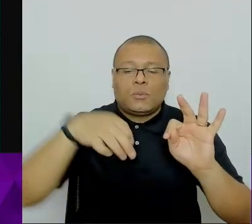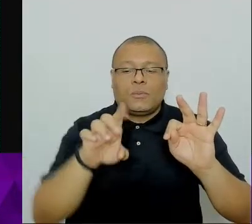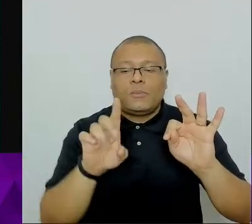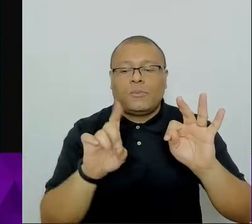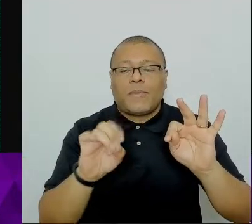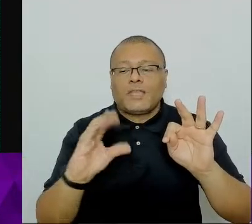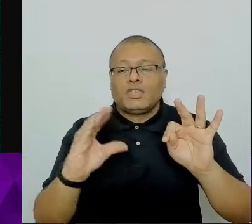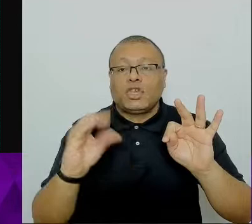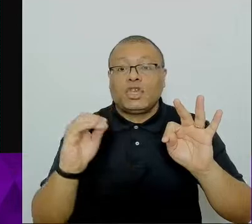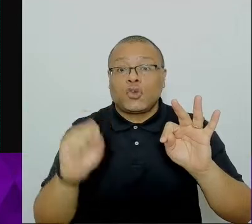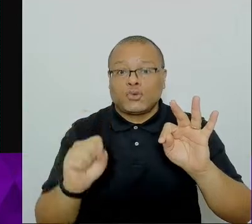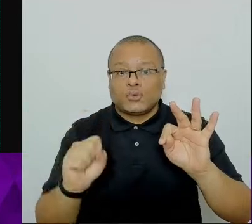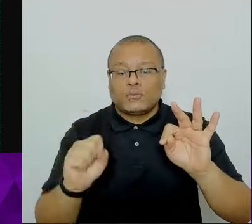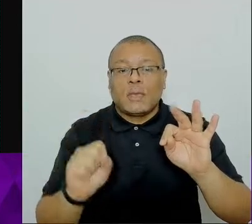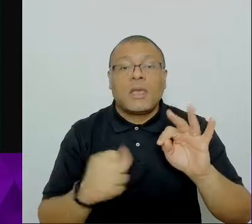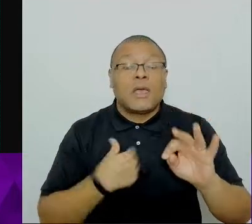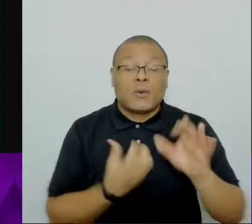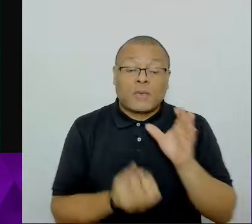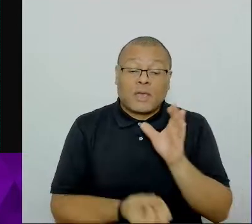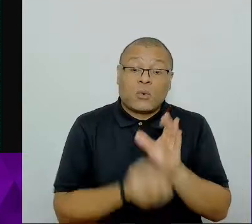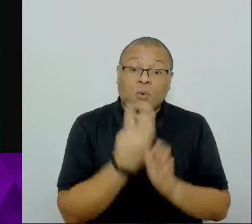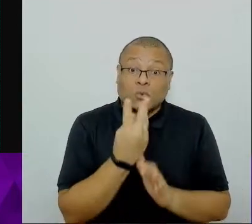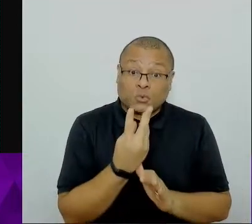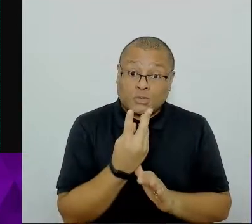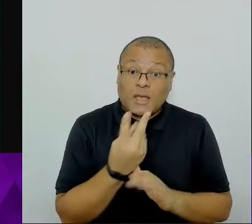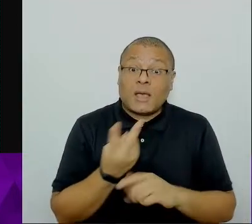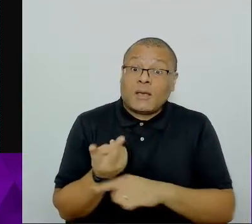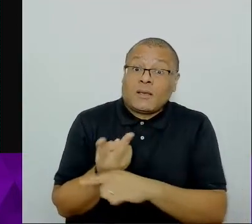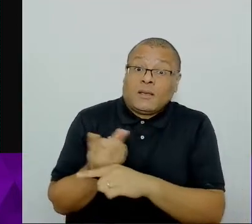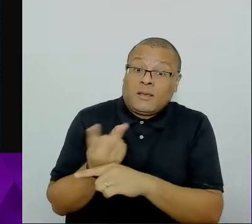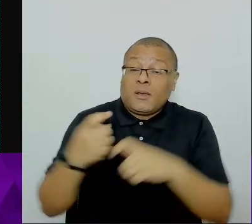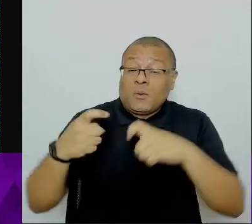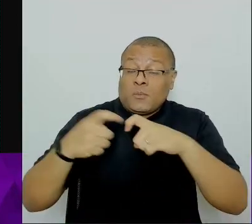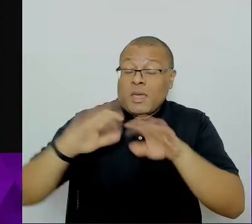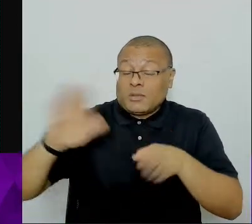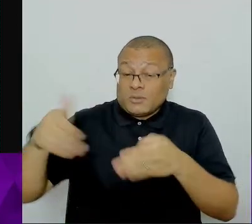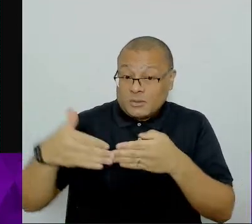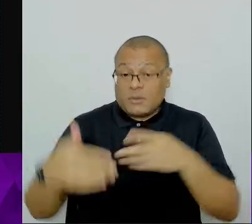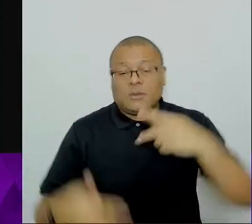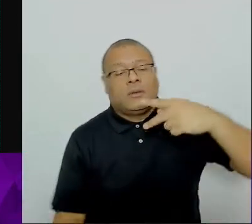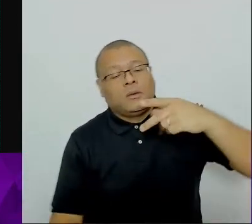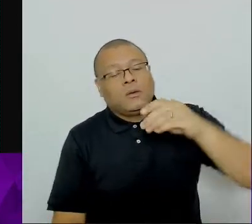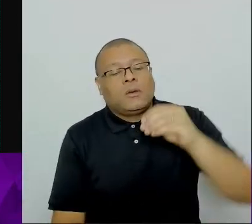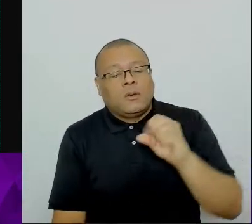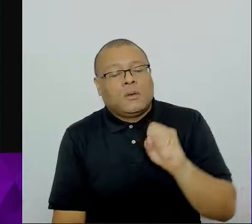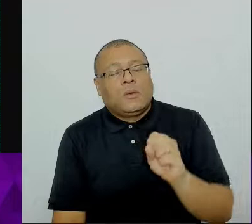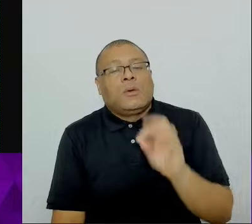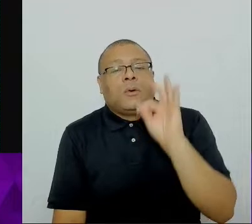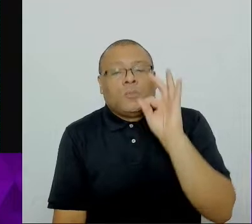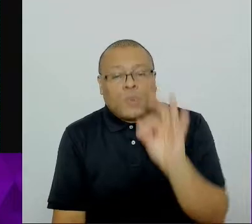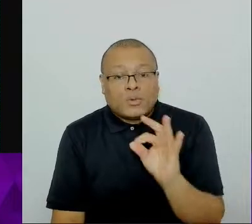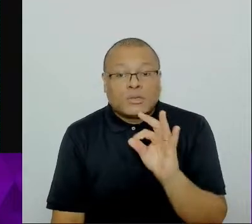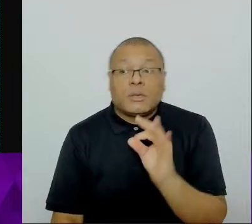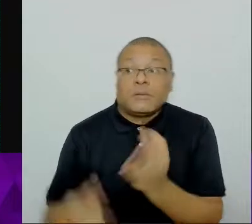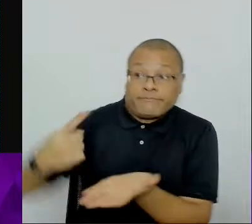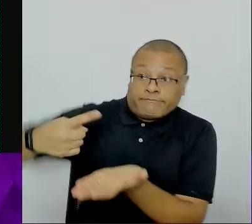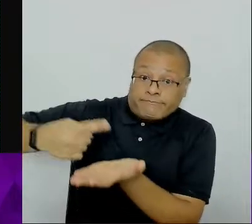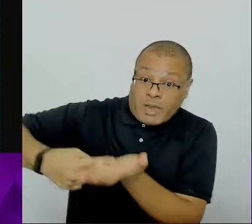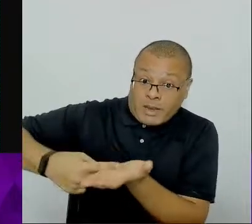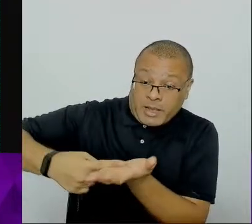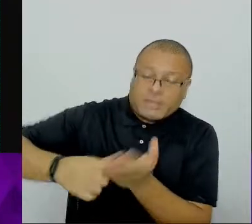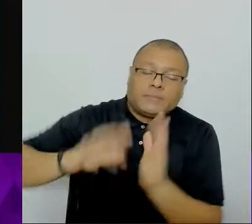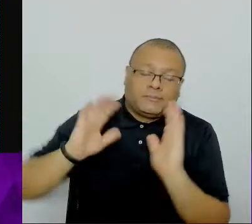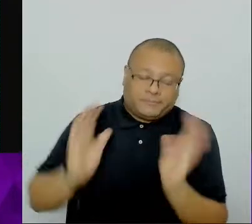quero criar uma consulta médica com o médico, eu uso post consultas marcadas, e eu marcaria essa